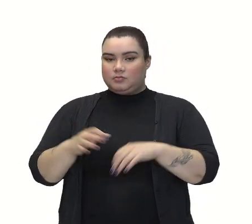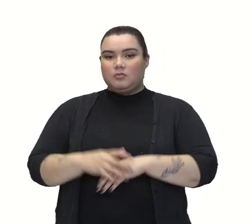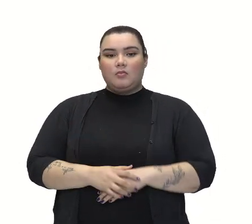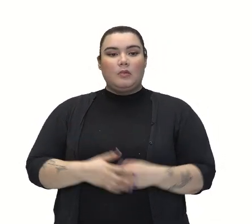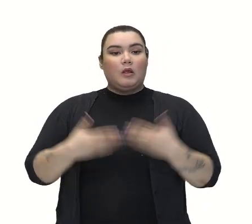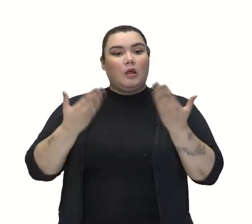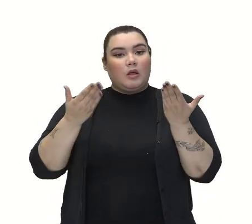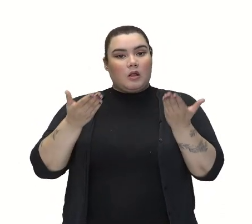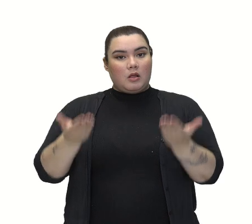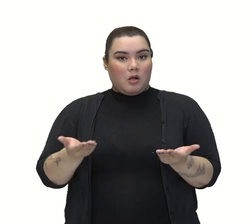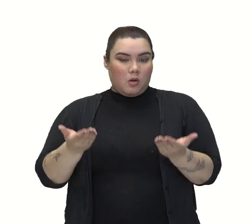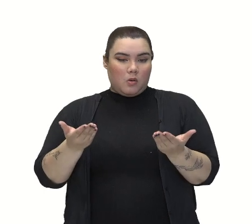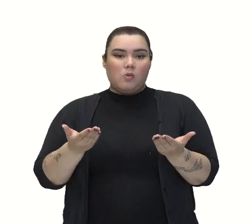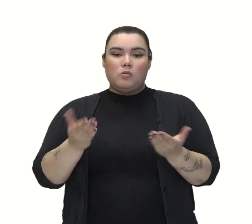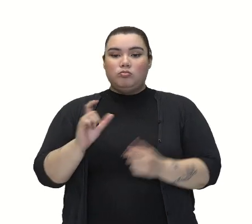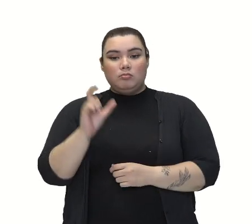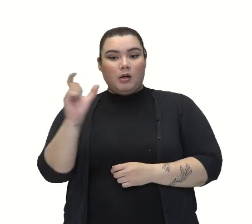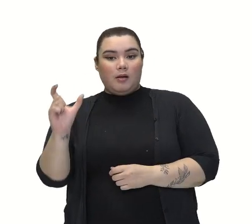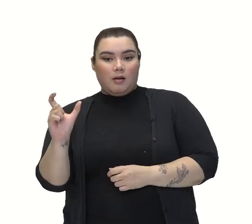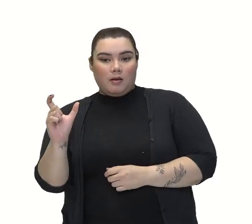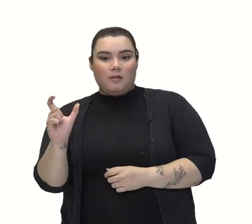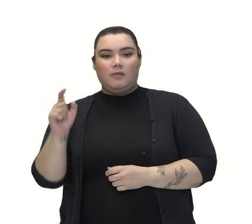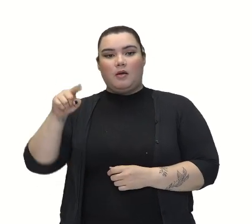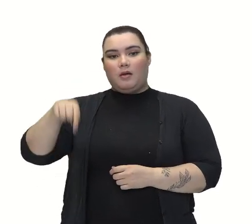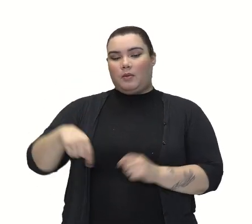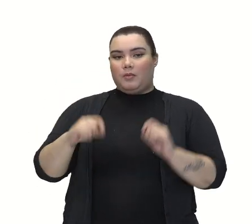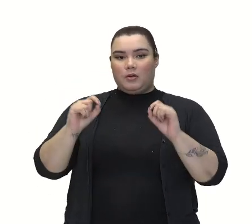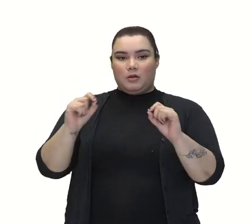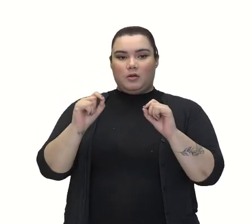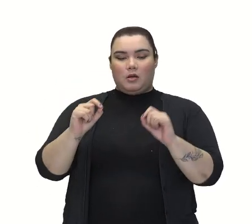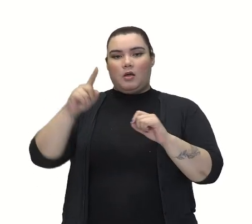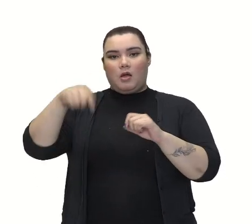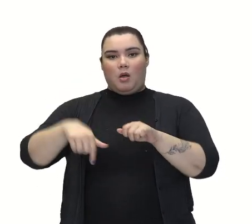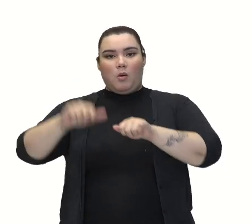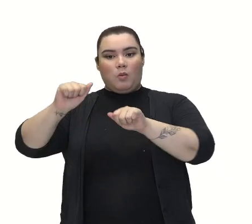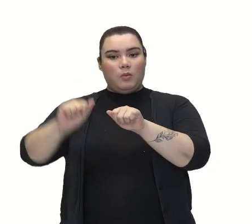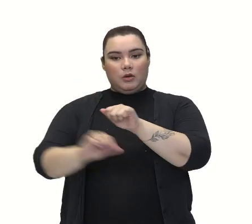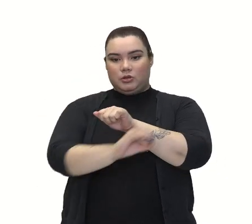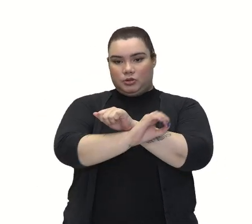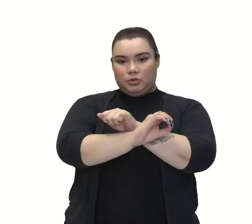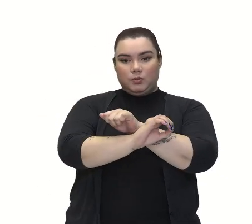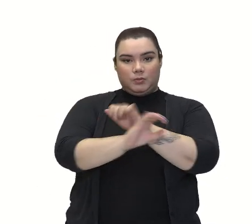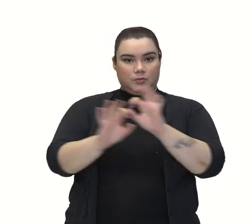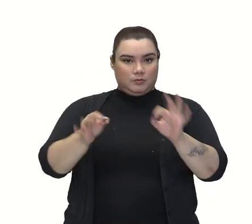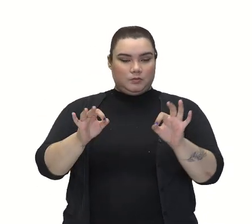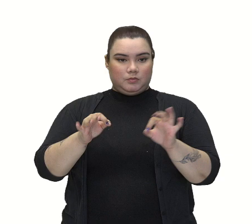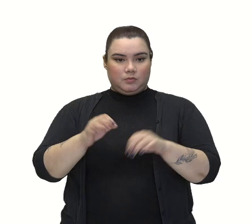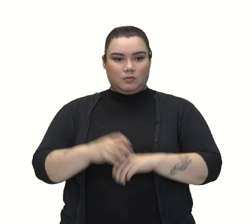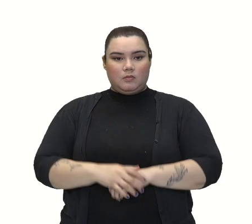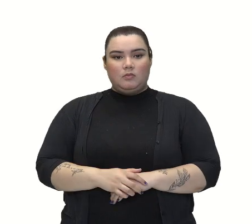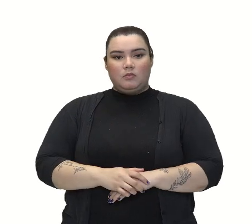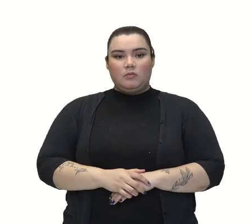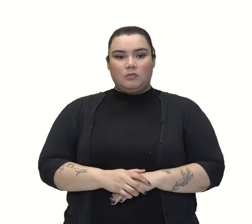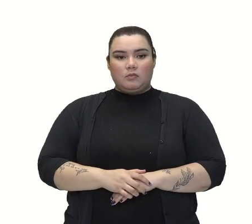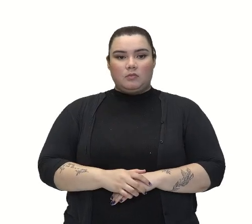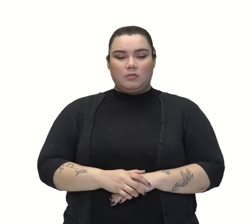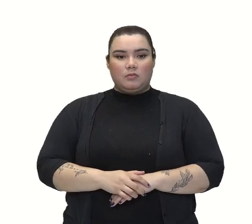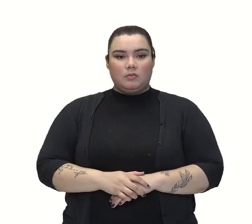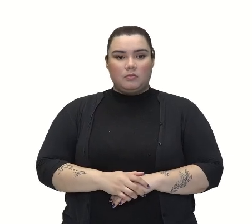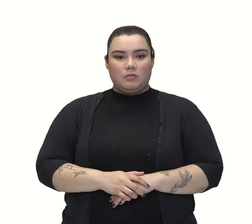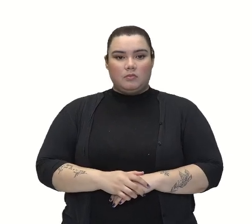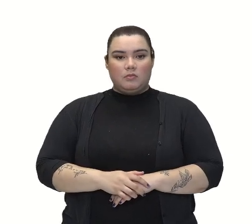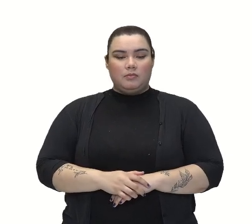aqui nós temos um artigo, né? artigo,